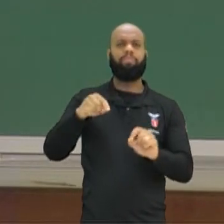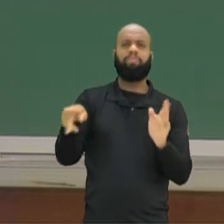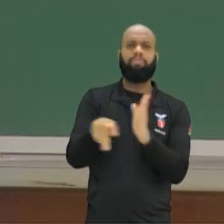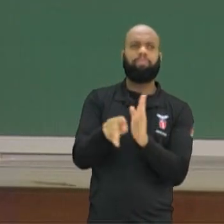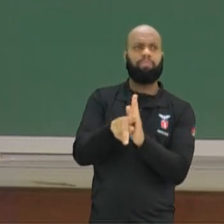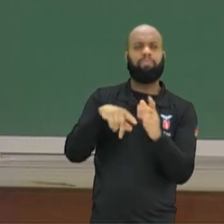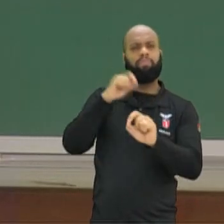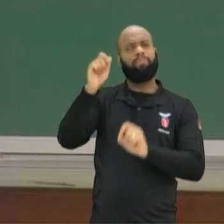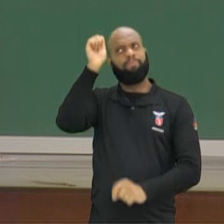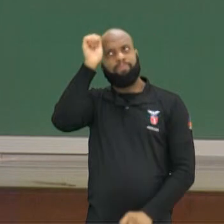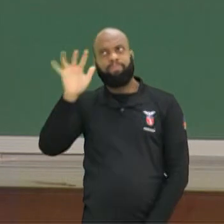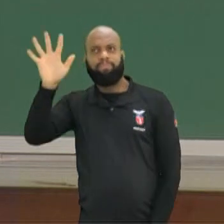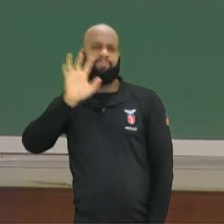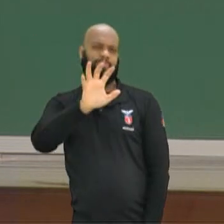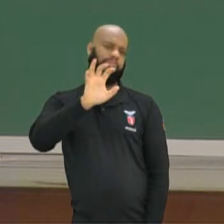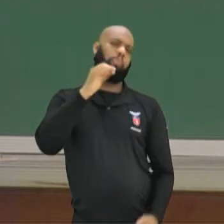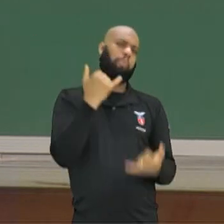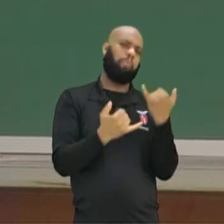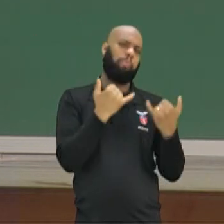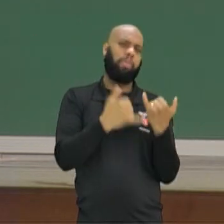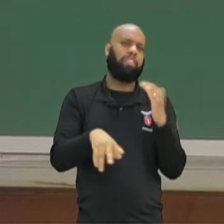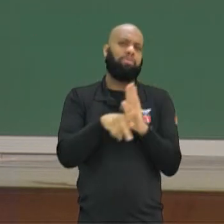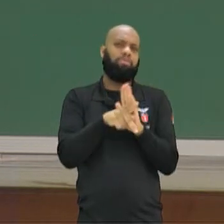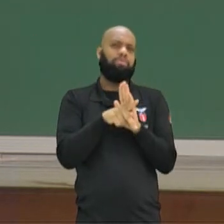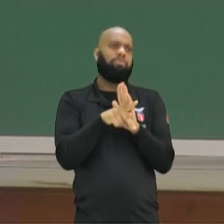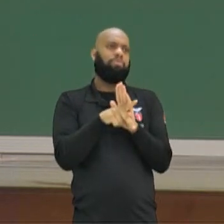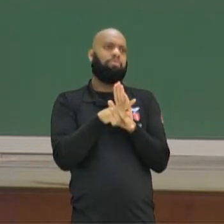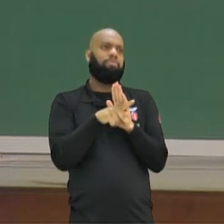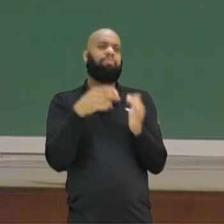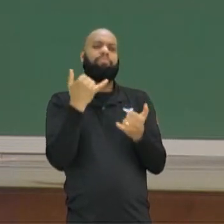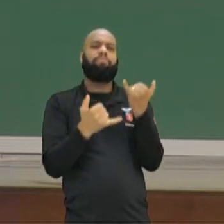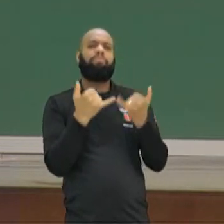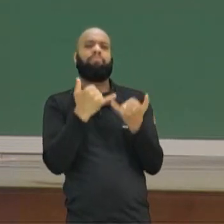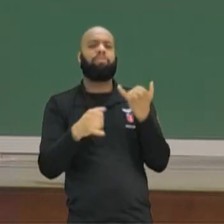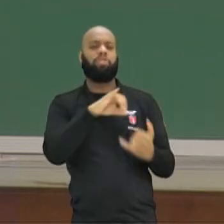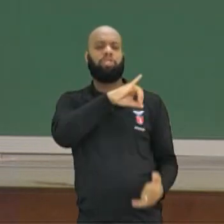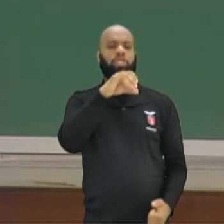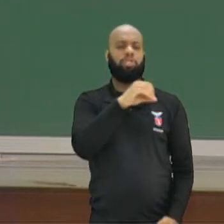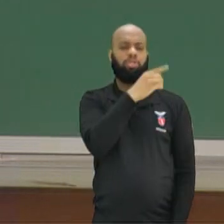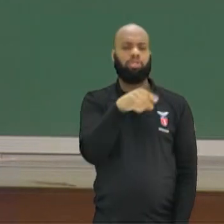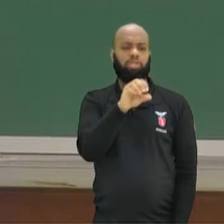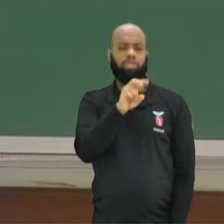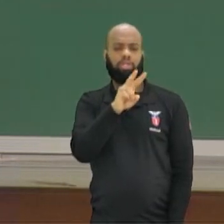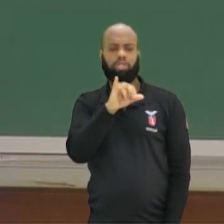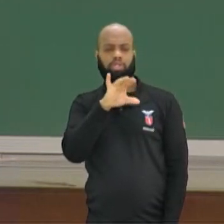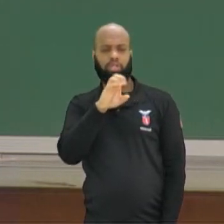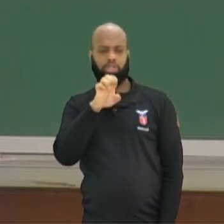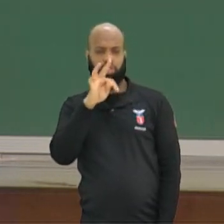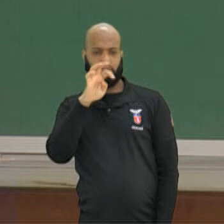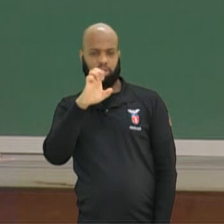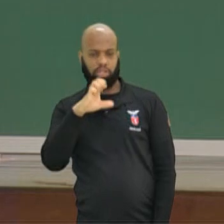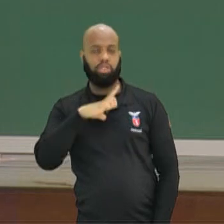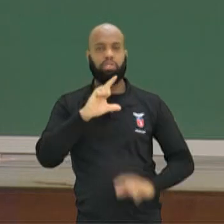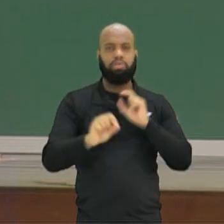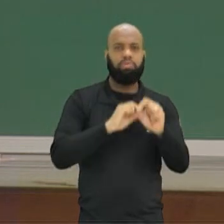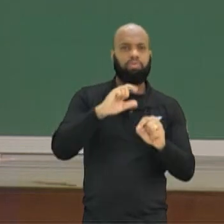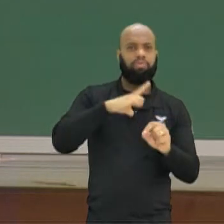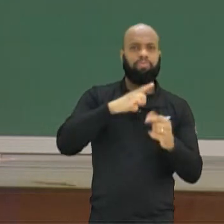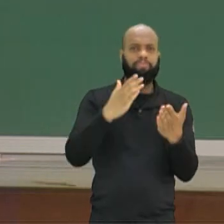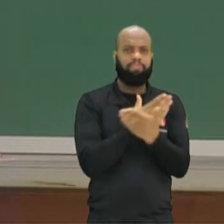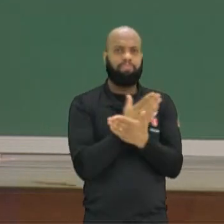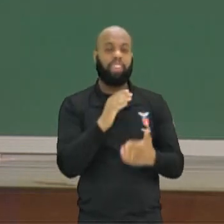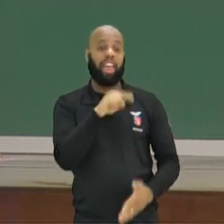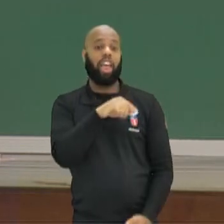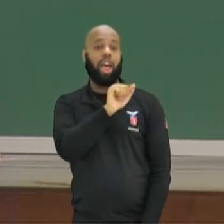da... Imaginemos que é uma espécie de obra parecida com a de Gil Vicente lá. Então, os autos para trabalhar aqueles aspectos